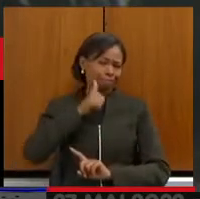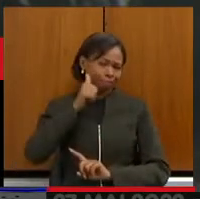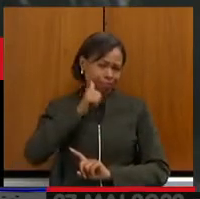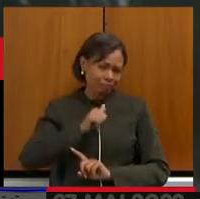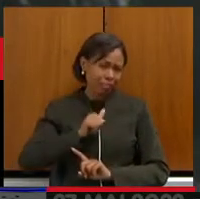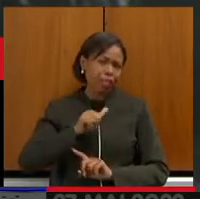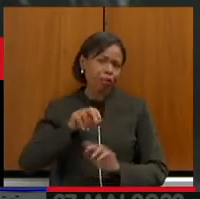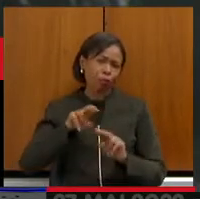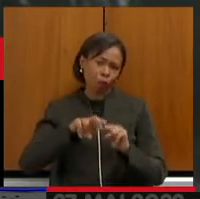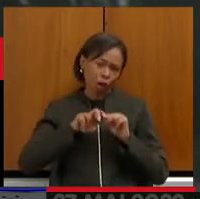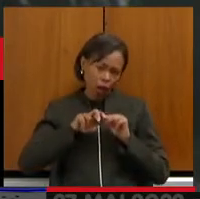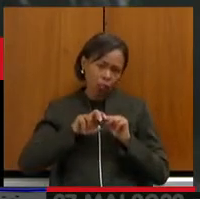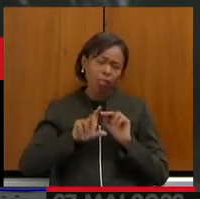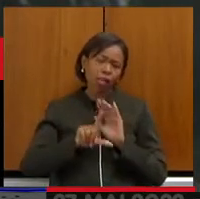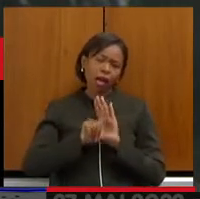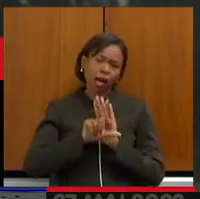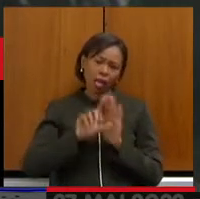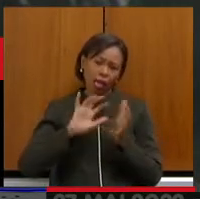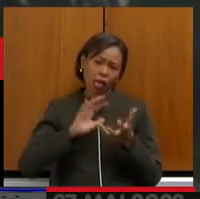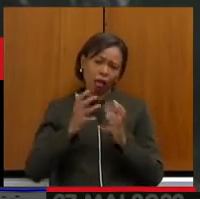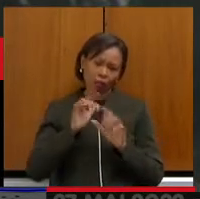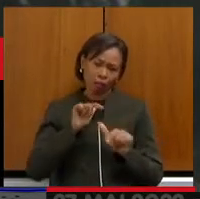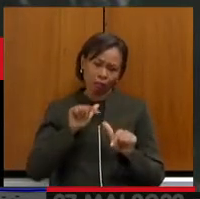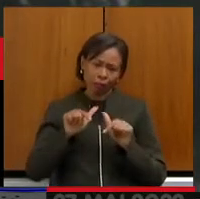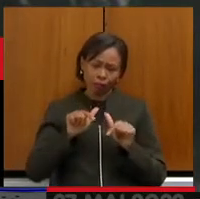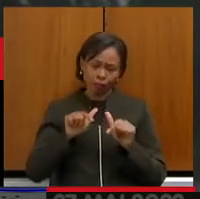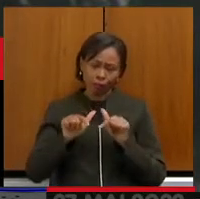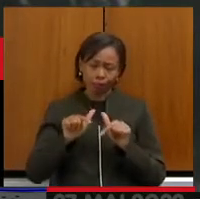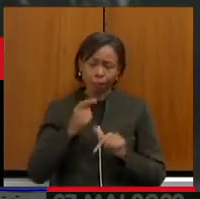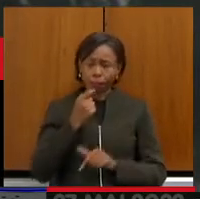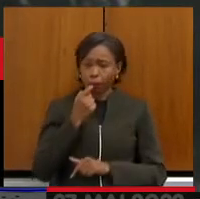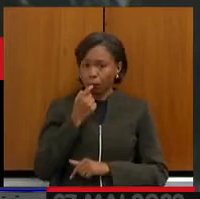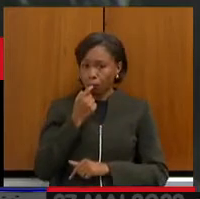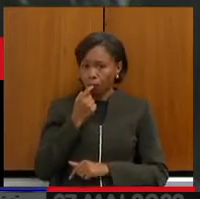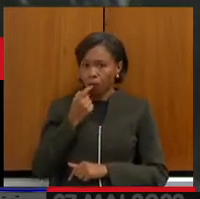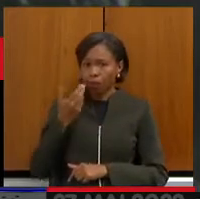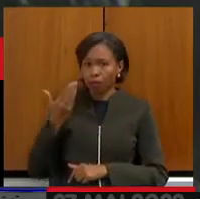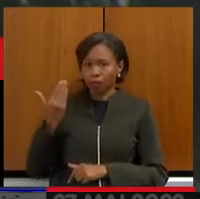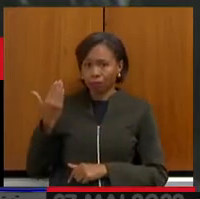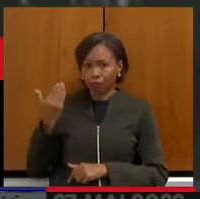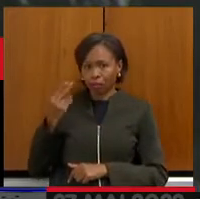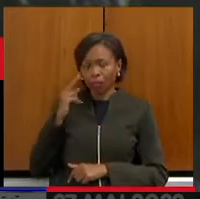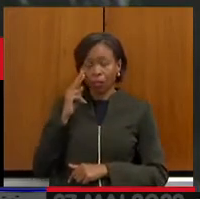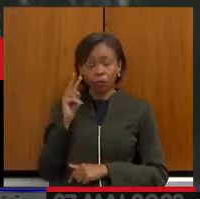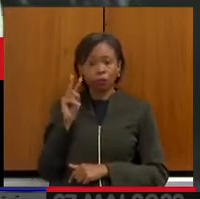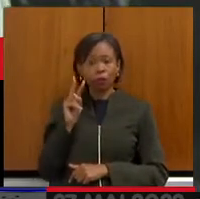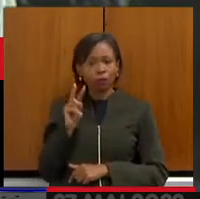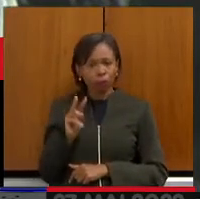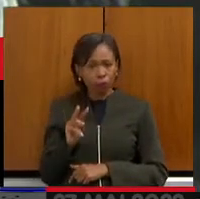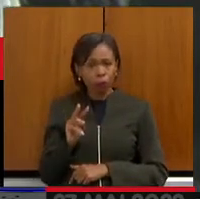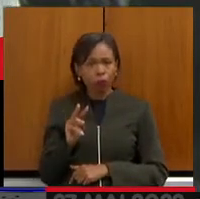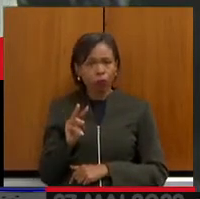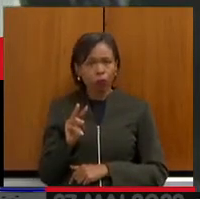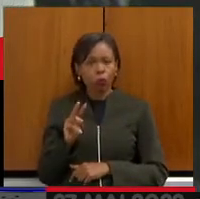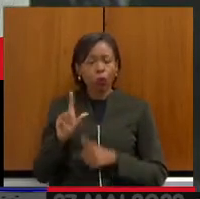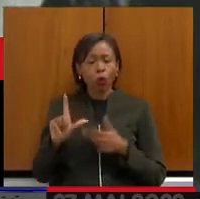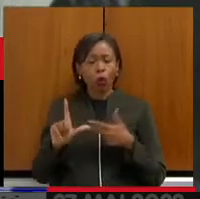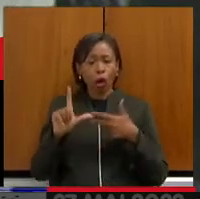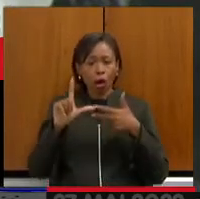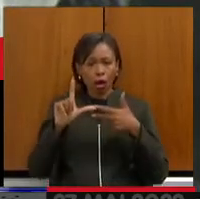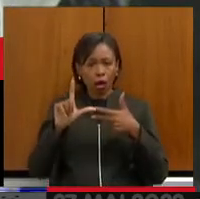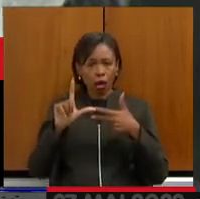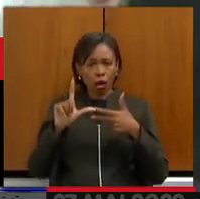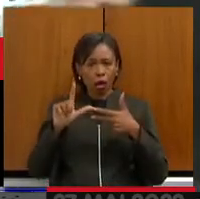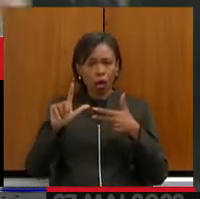reformista é recentemente a gente pode observar né que o legislativo